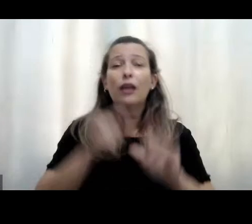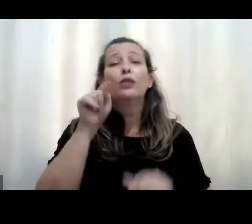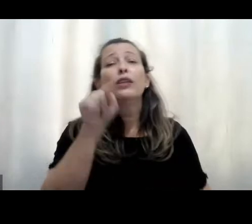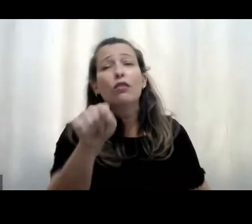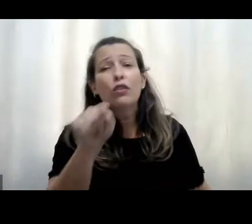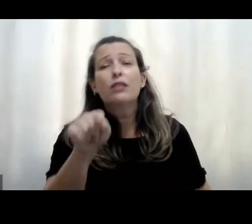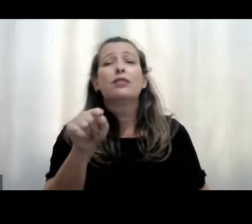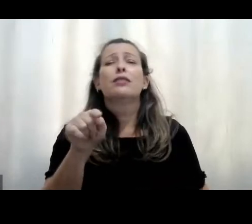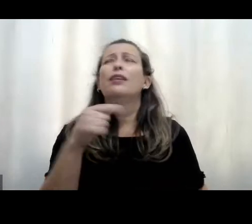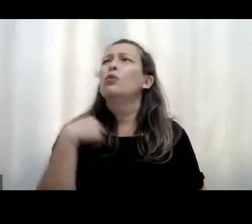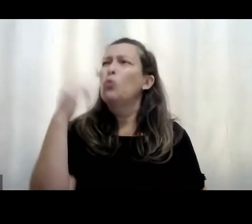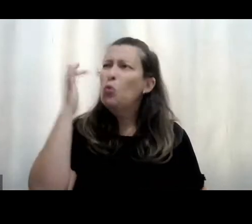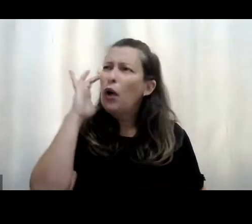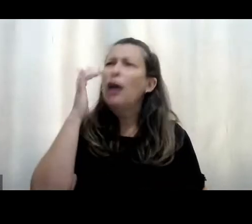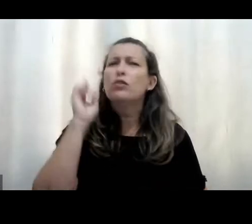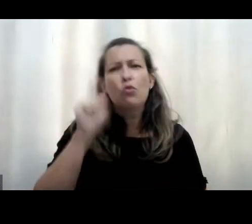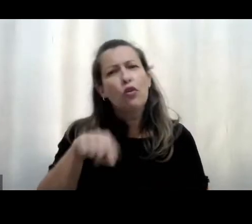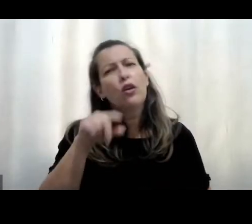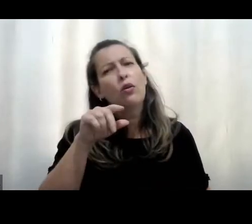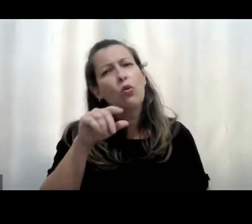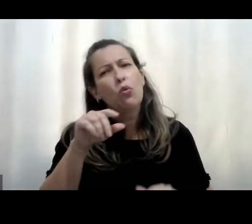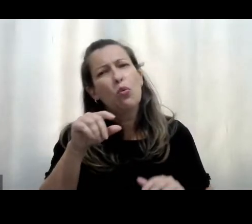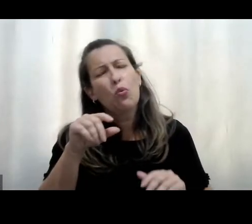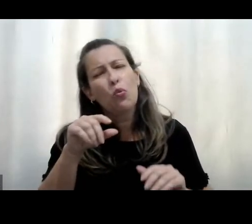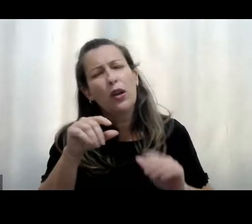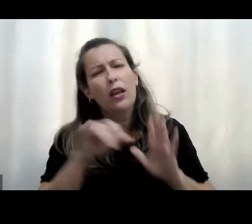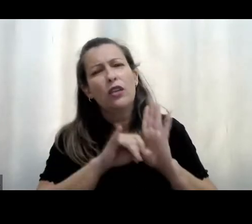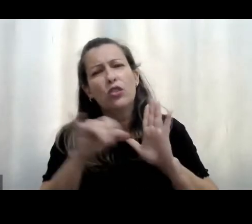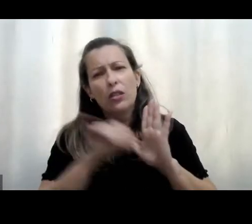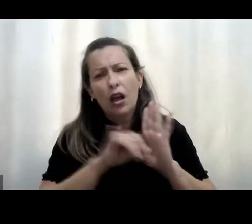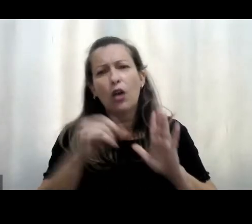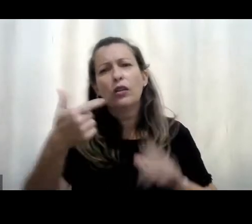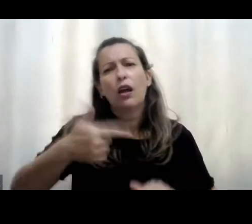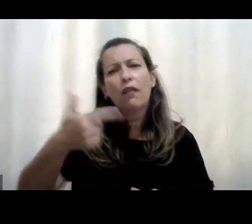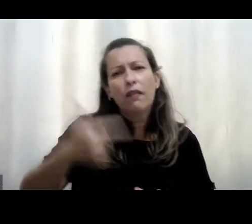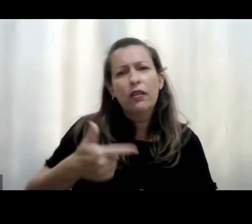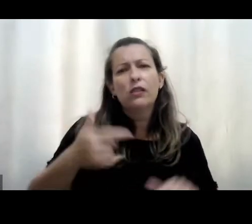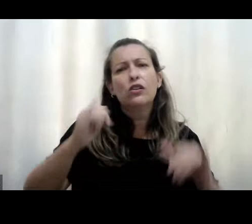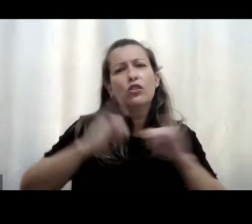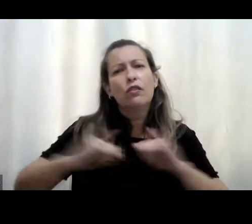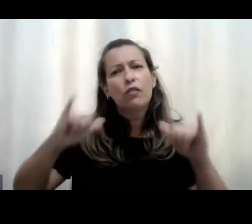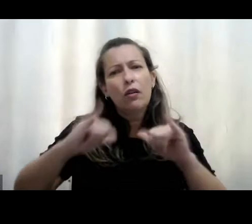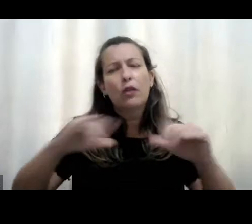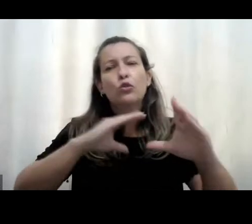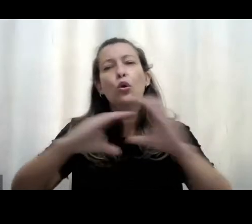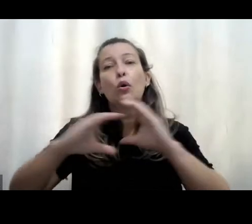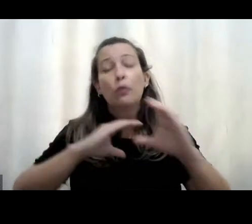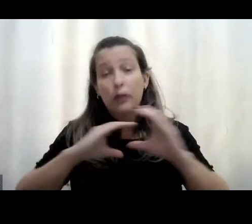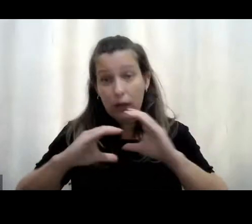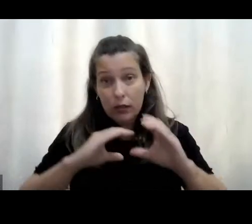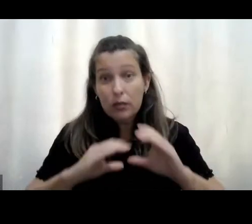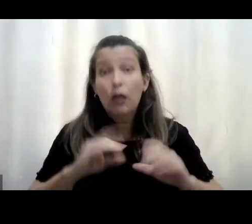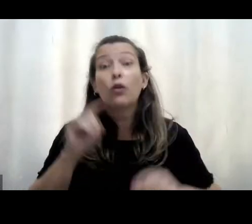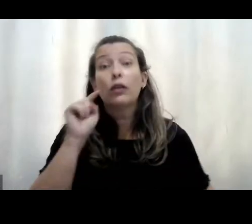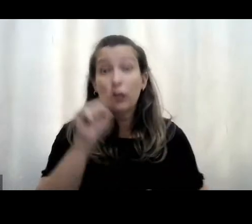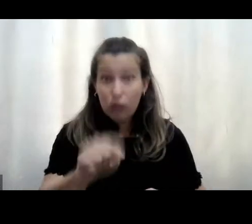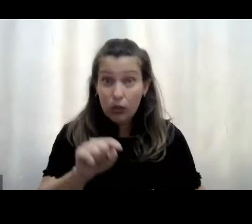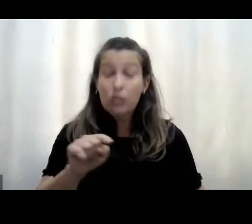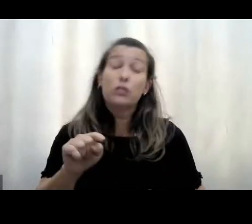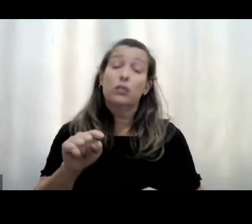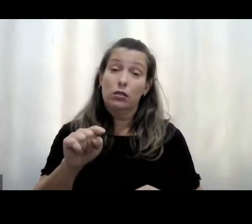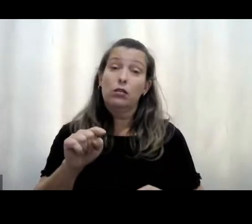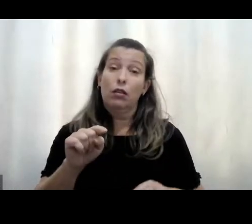que eu acho que foi um edital da Vice de Informação e Comunicação, que você teve à frente,